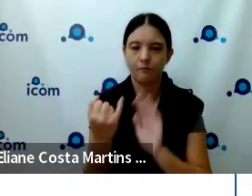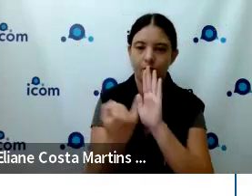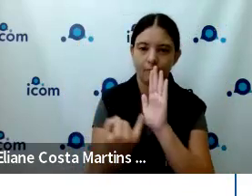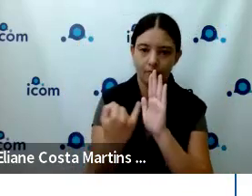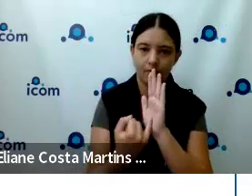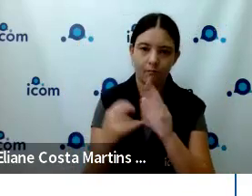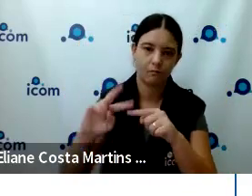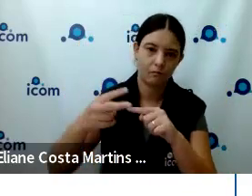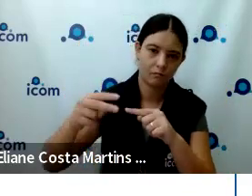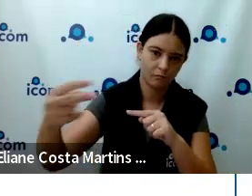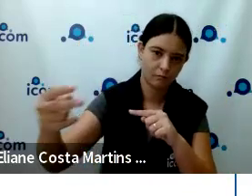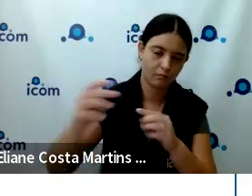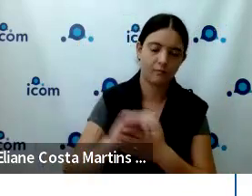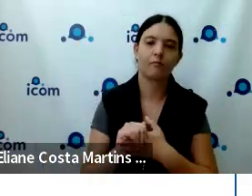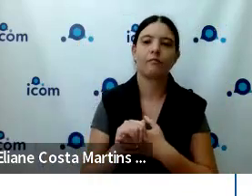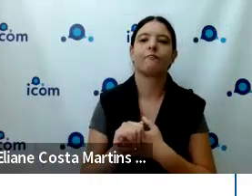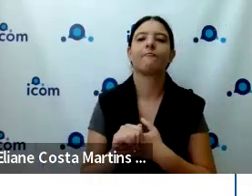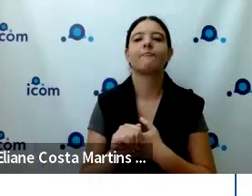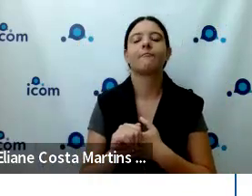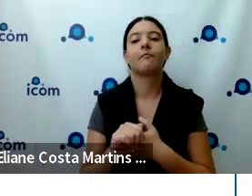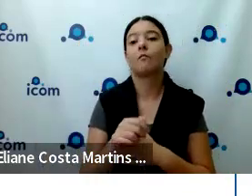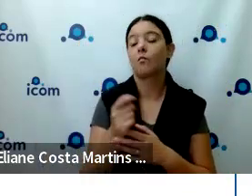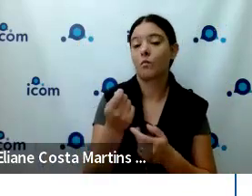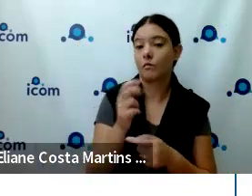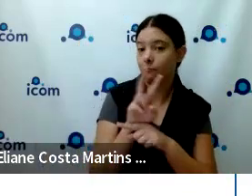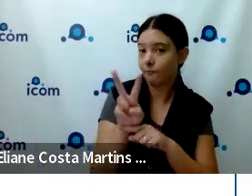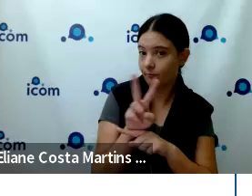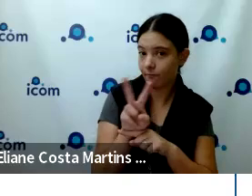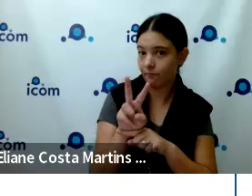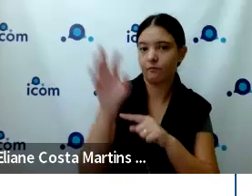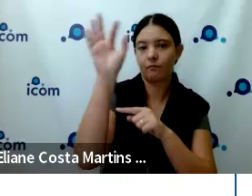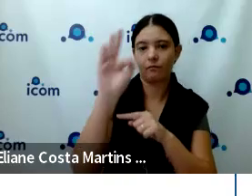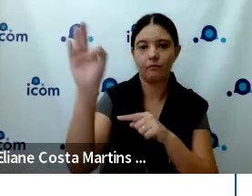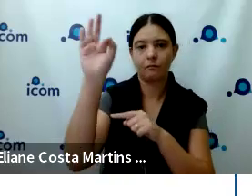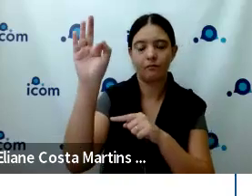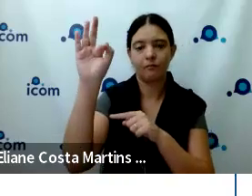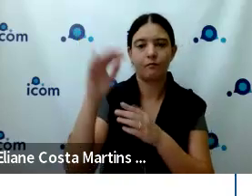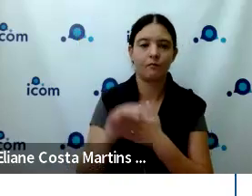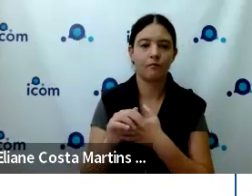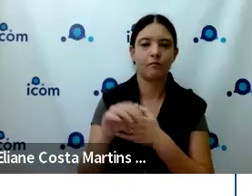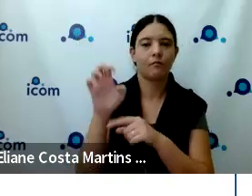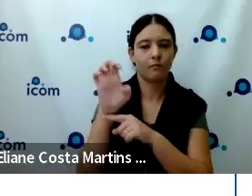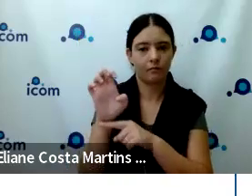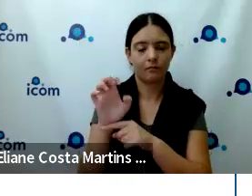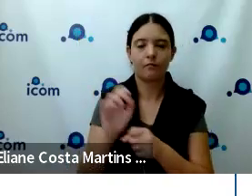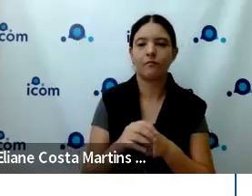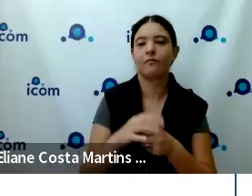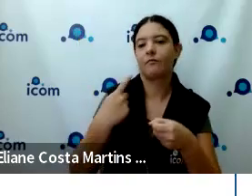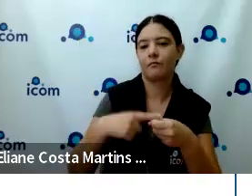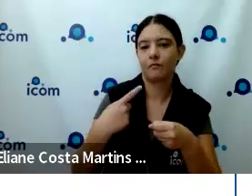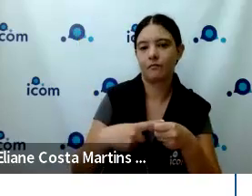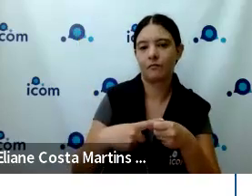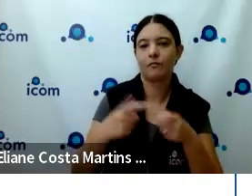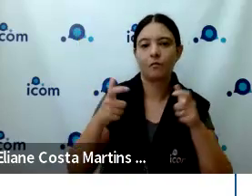sucessório às autoridades fiscais federais na cidade onde a herança foi